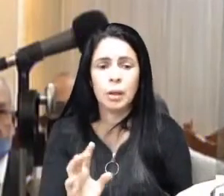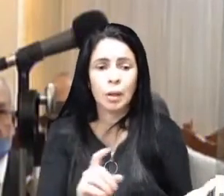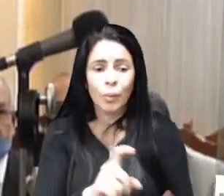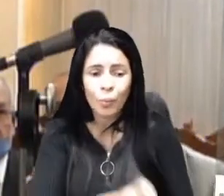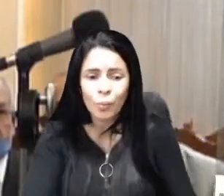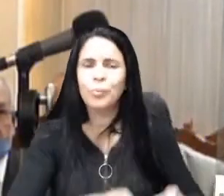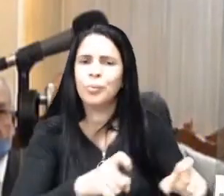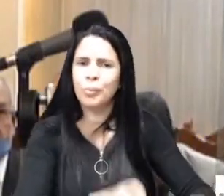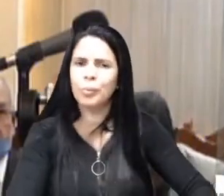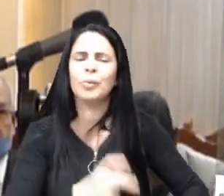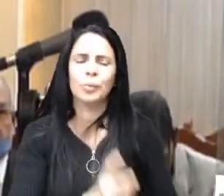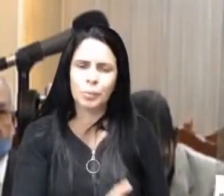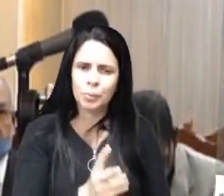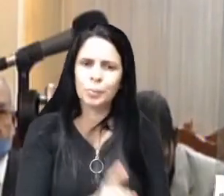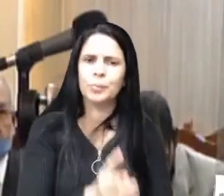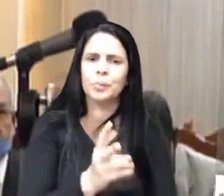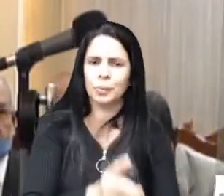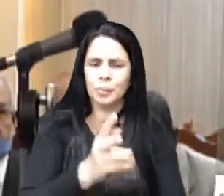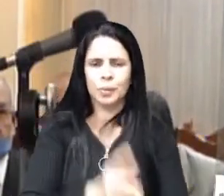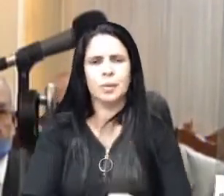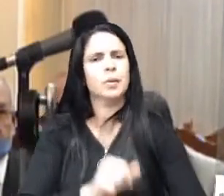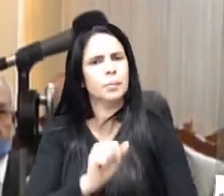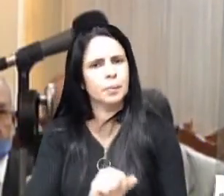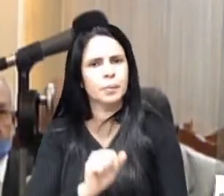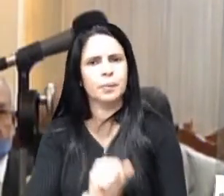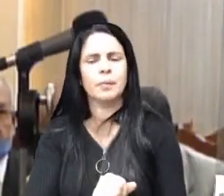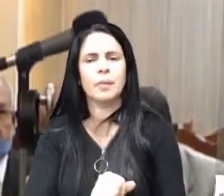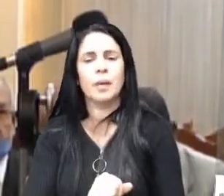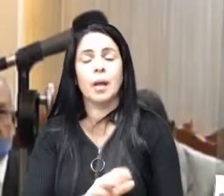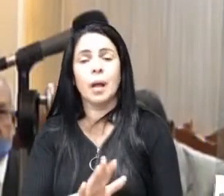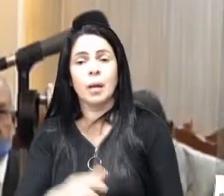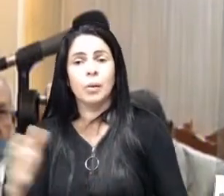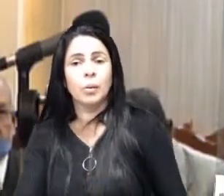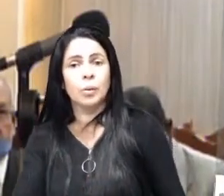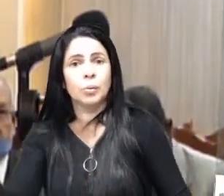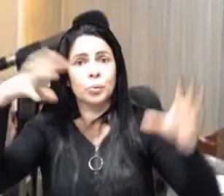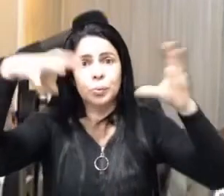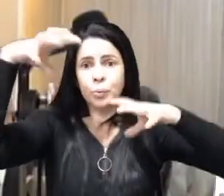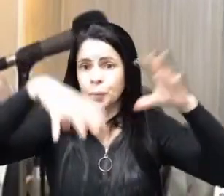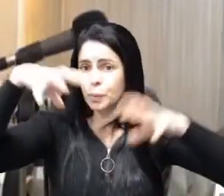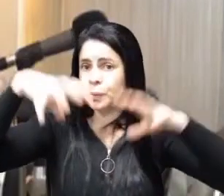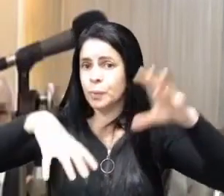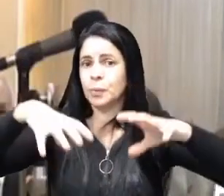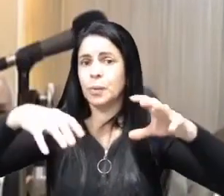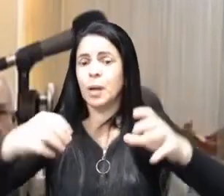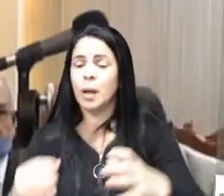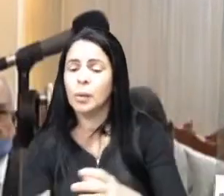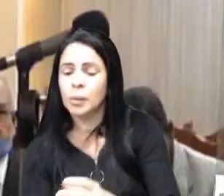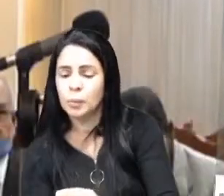esperando. Aí vem a chuva, chove, a semente germina,